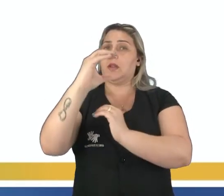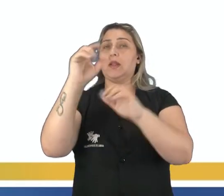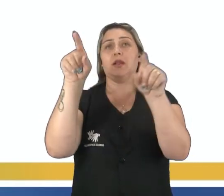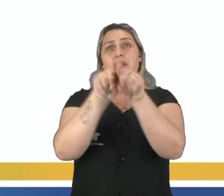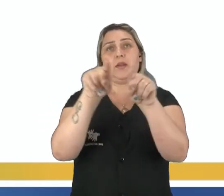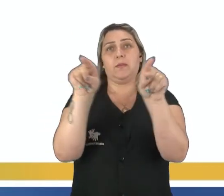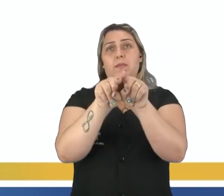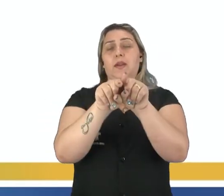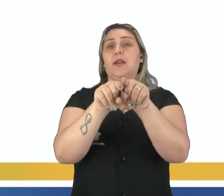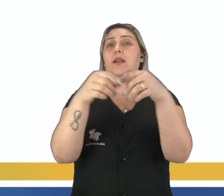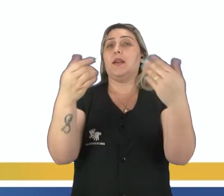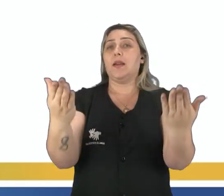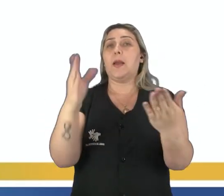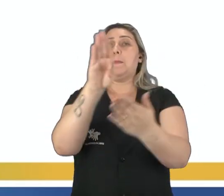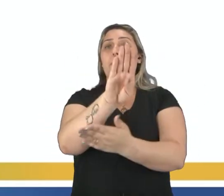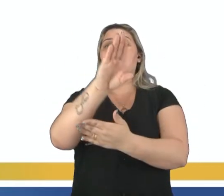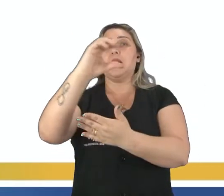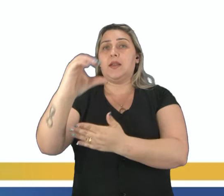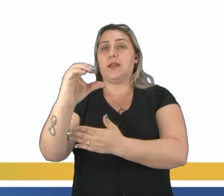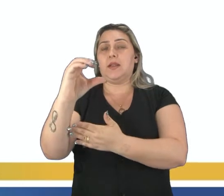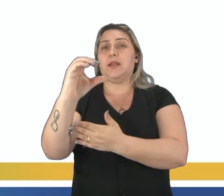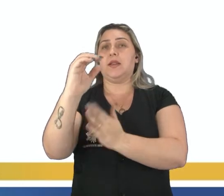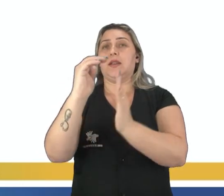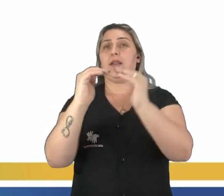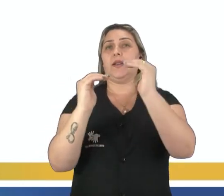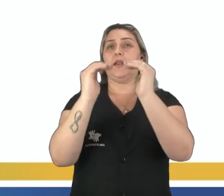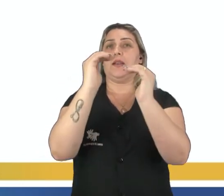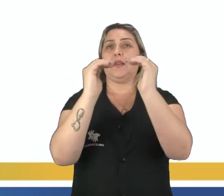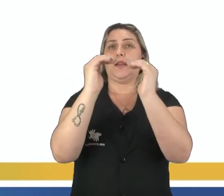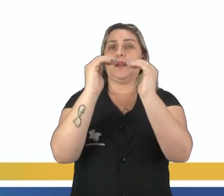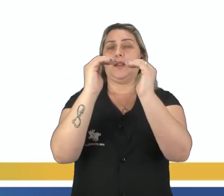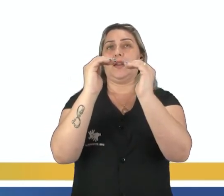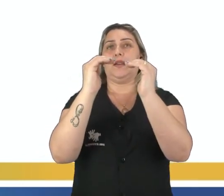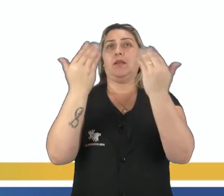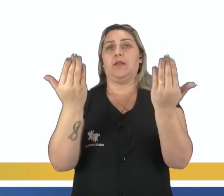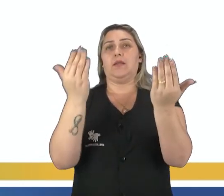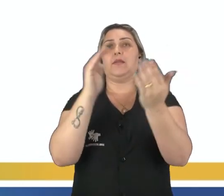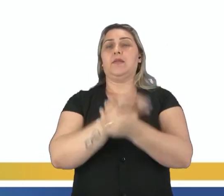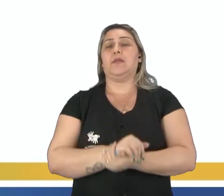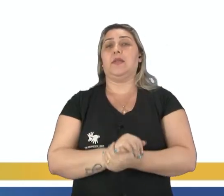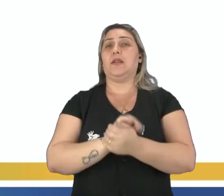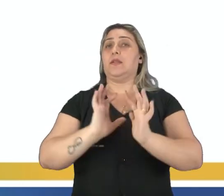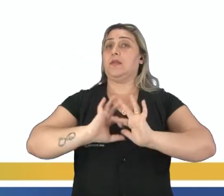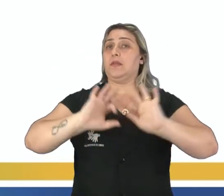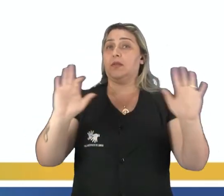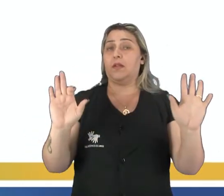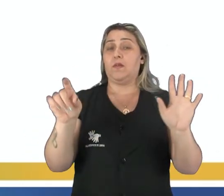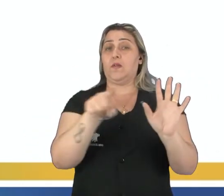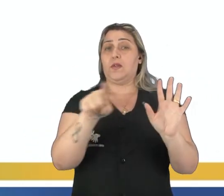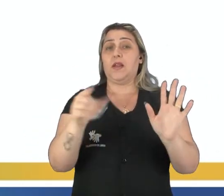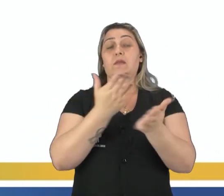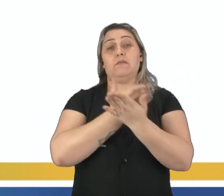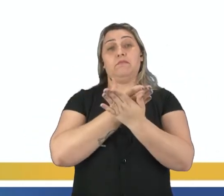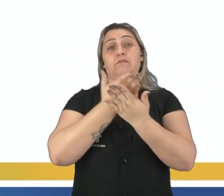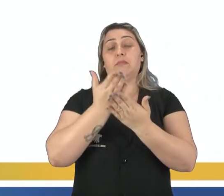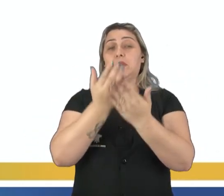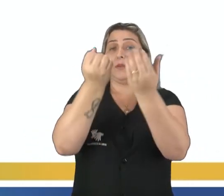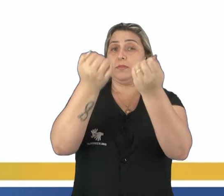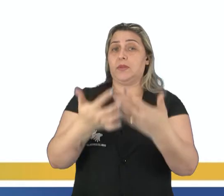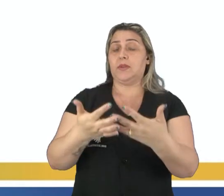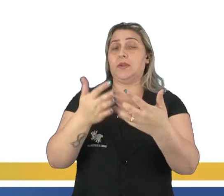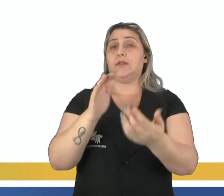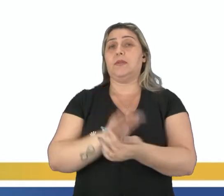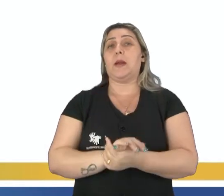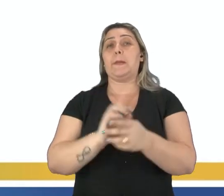C também, logo B e C estão em equilíbrio térmico. O fato é que, independentemente de quem você comece aí a